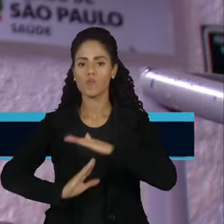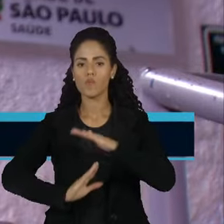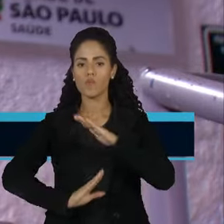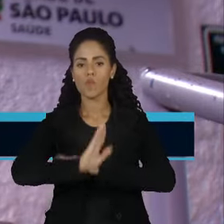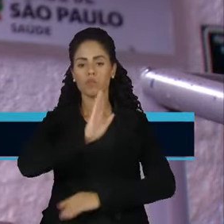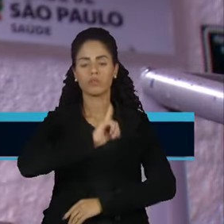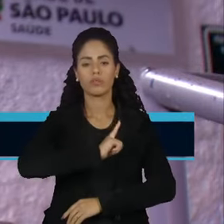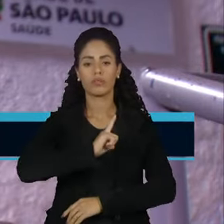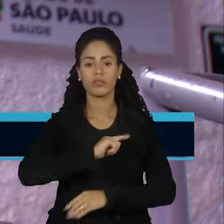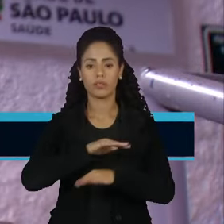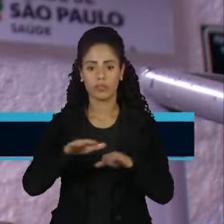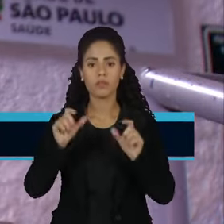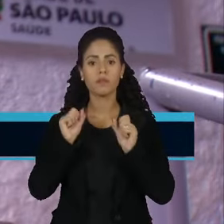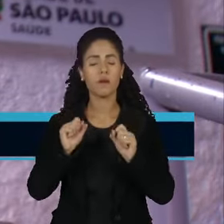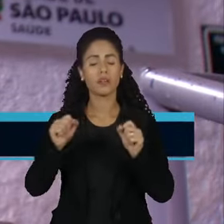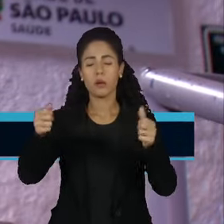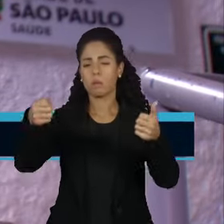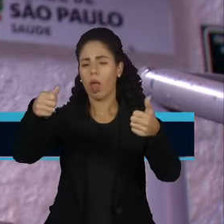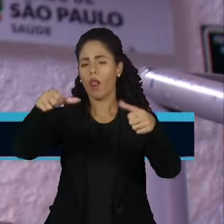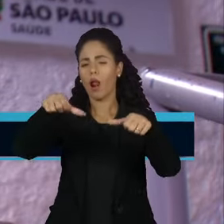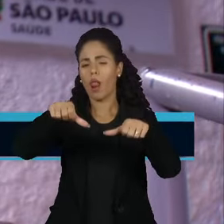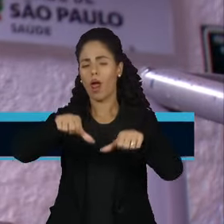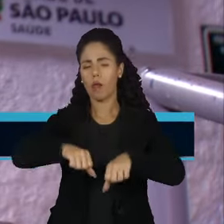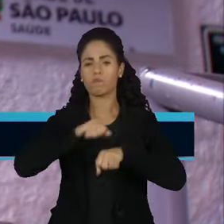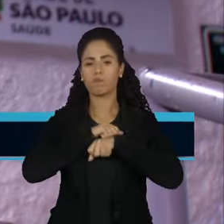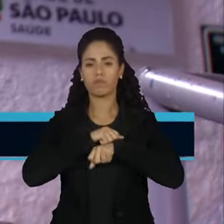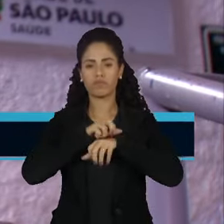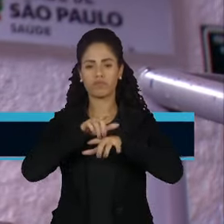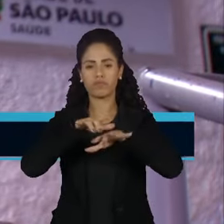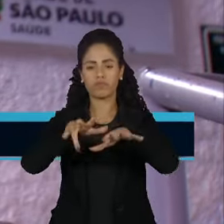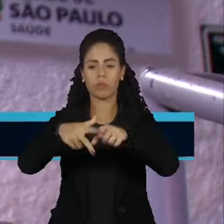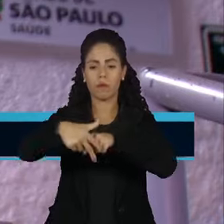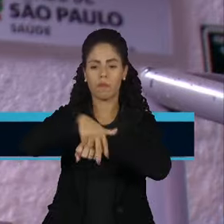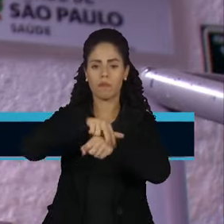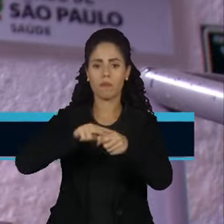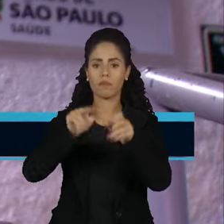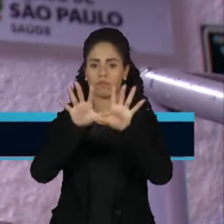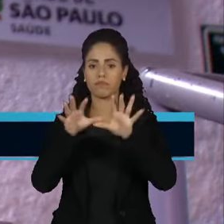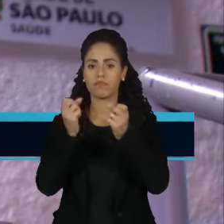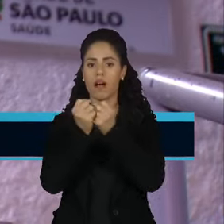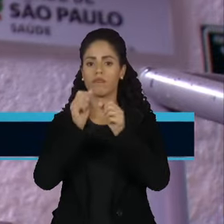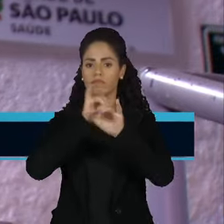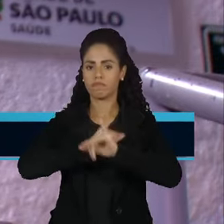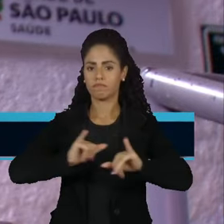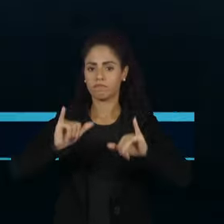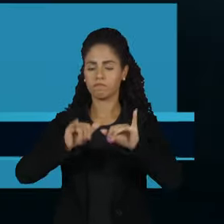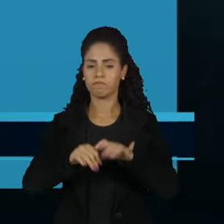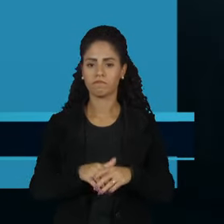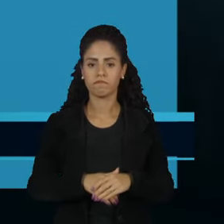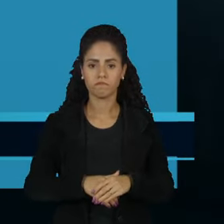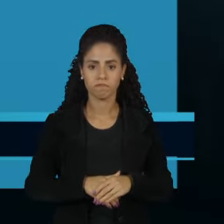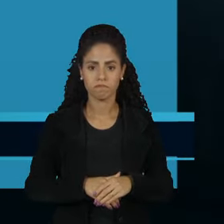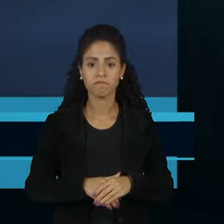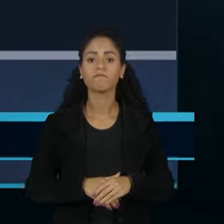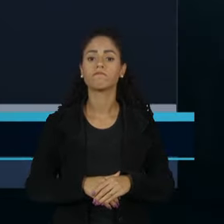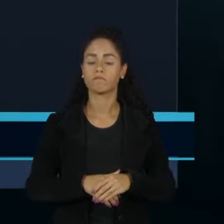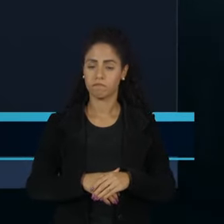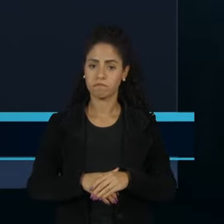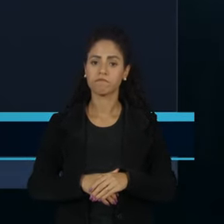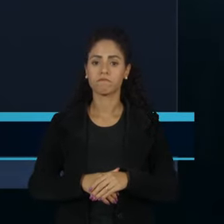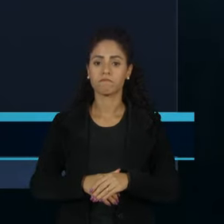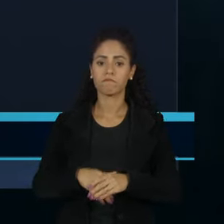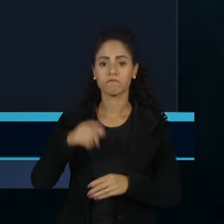fronteiras, pode ser o pior surto da história, de acordo com a Organização Pan-Americana de Saúde. A OPAS afirmou